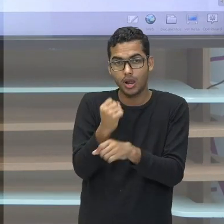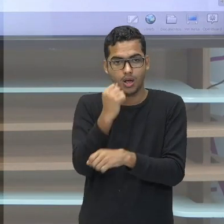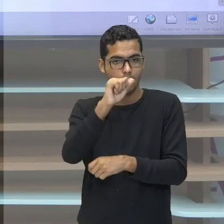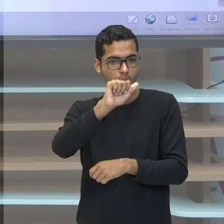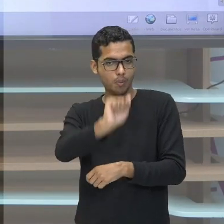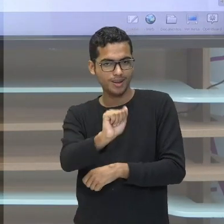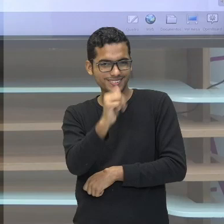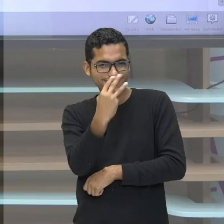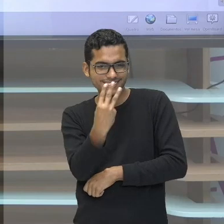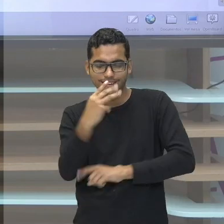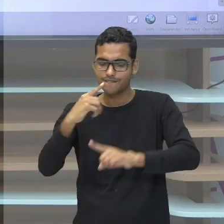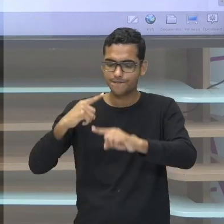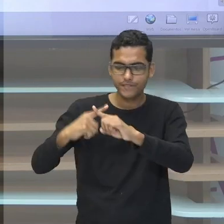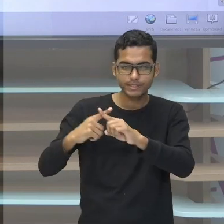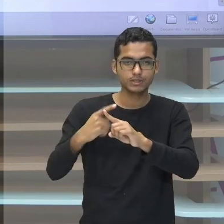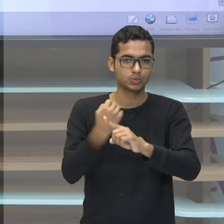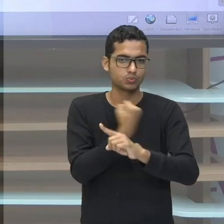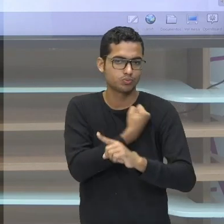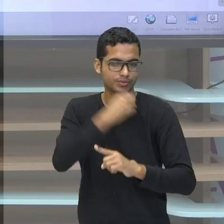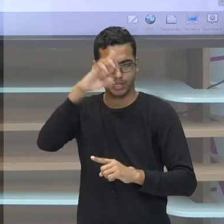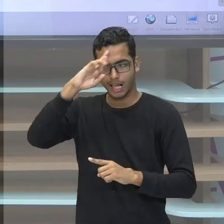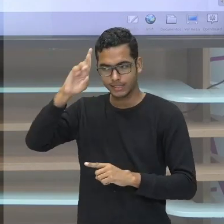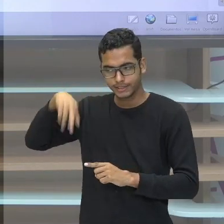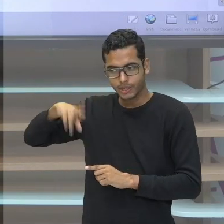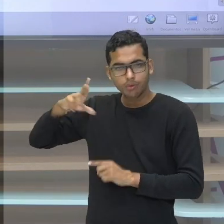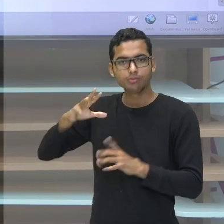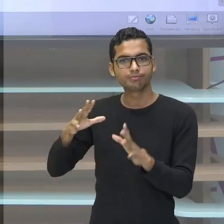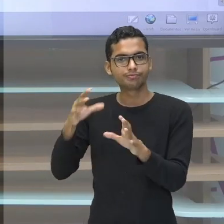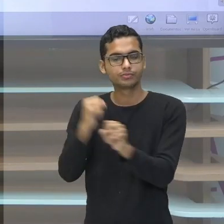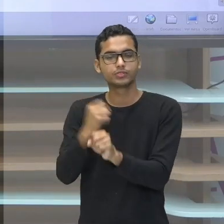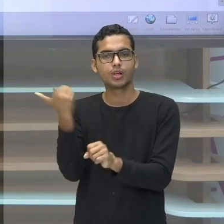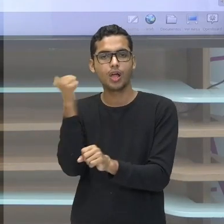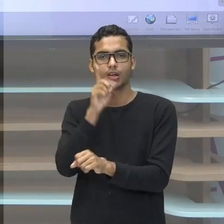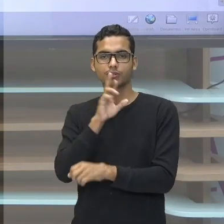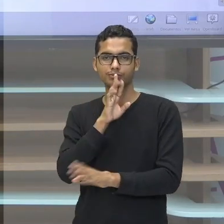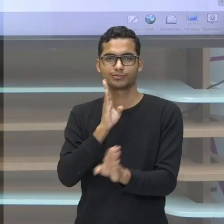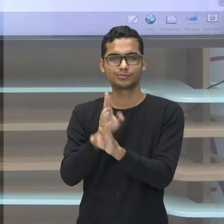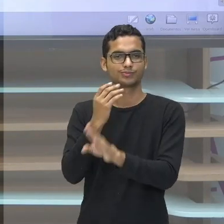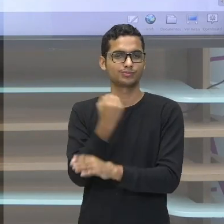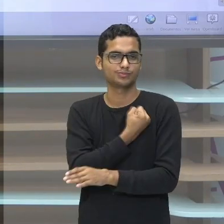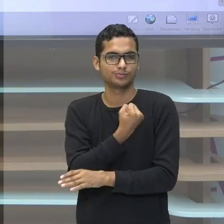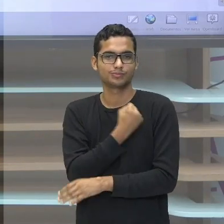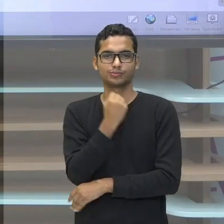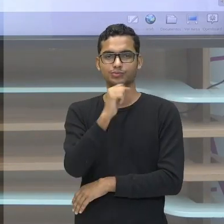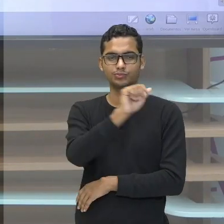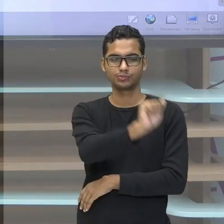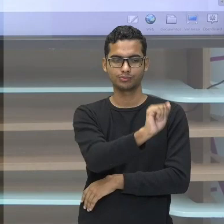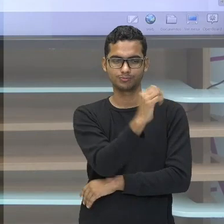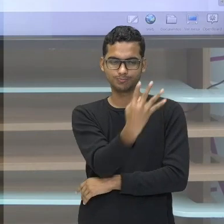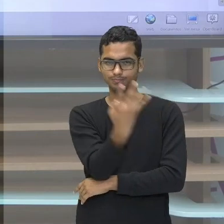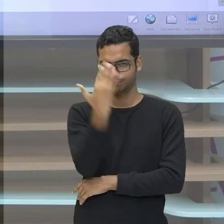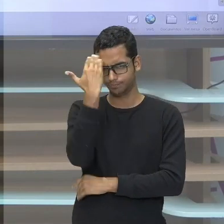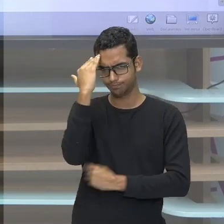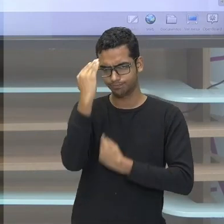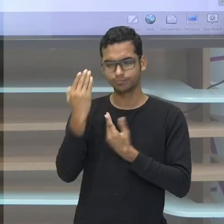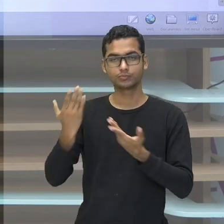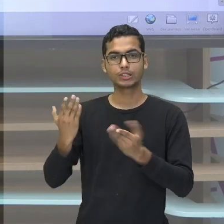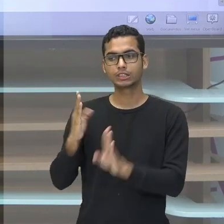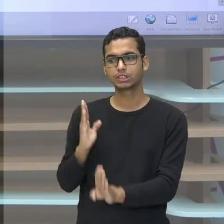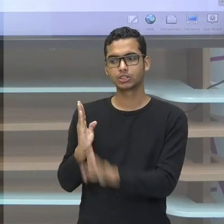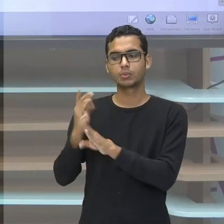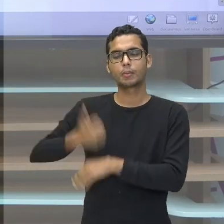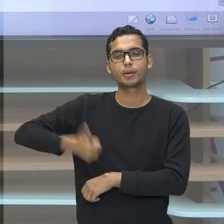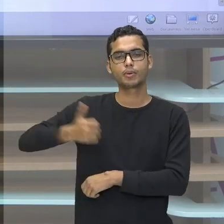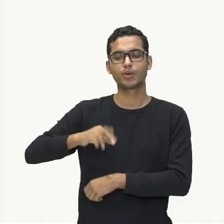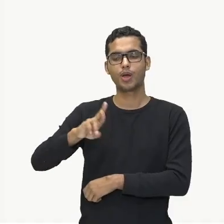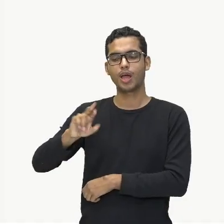bem? Então, qual é a moral da história aqui? Precisamos encontrar a razão, tá? Como é que a gente encontra a razão